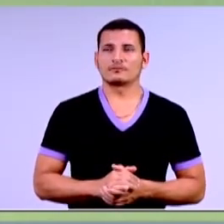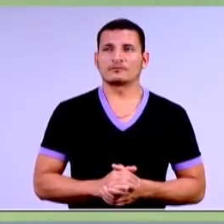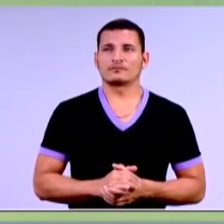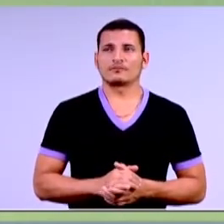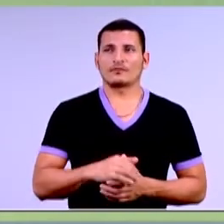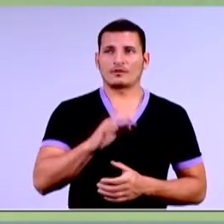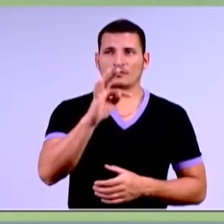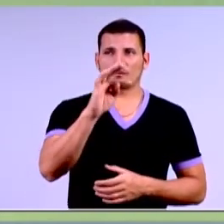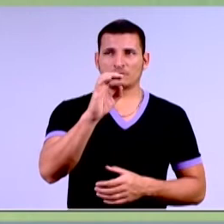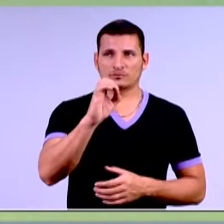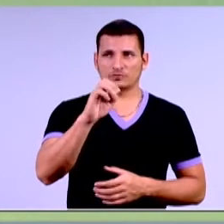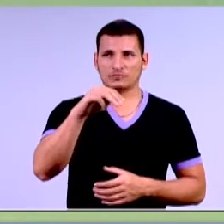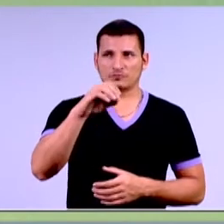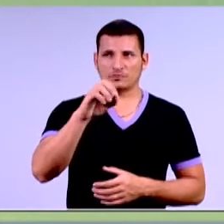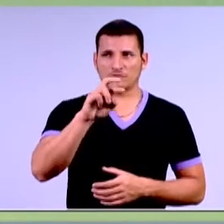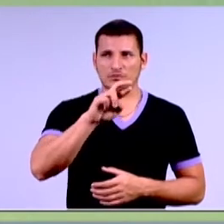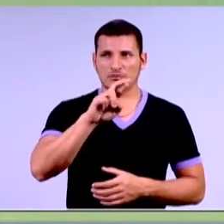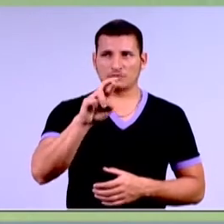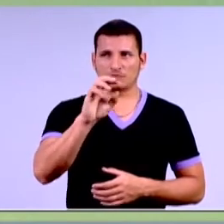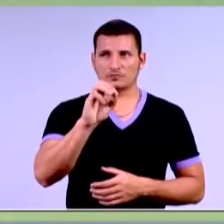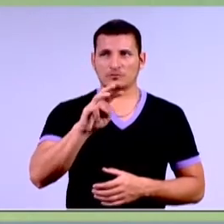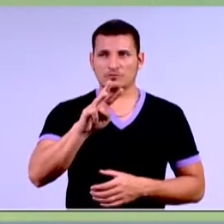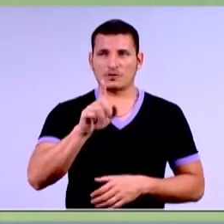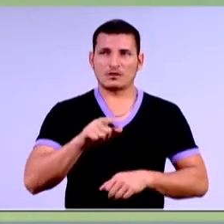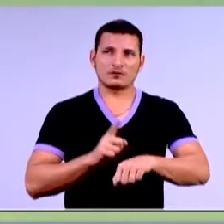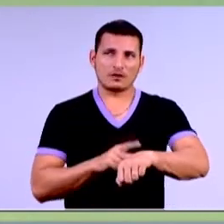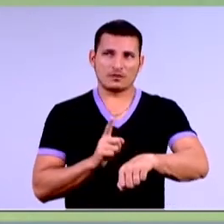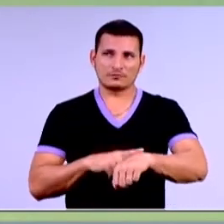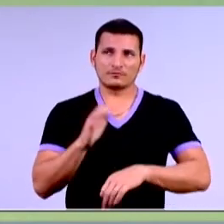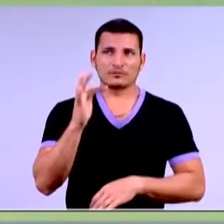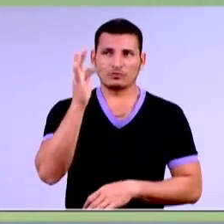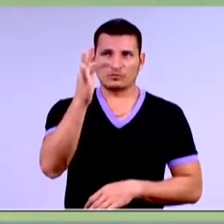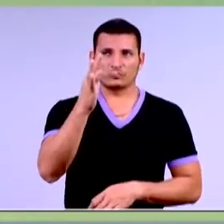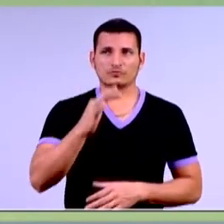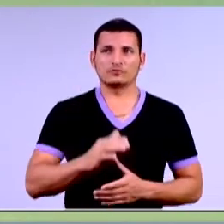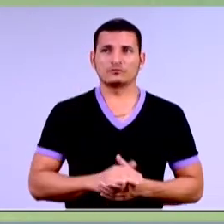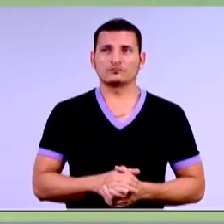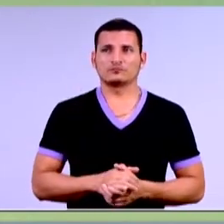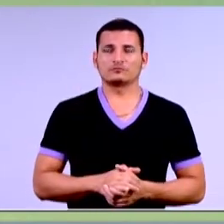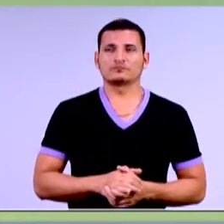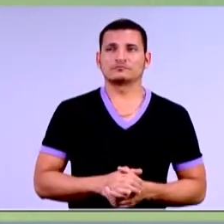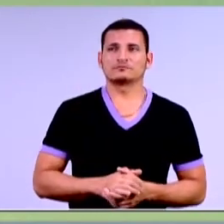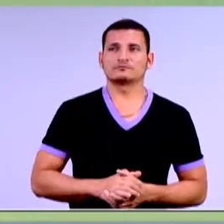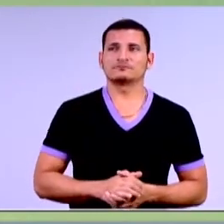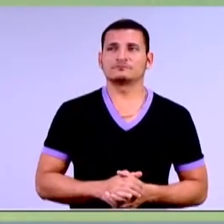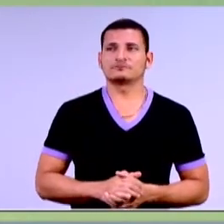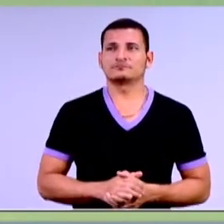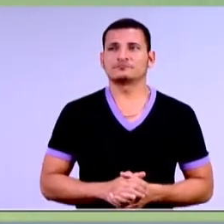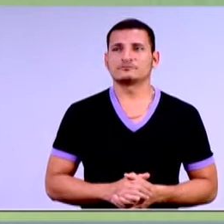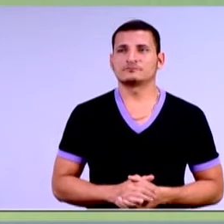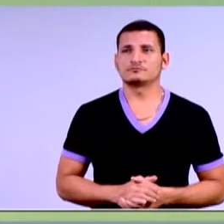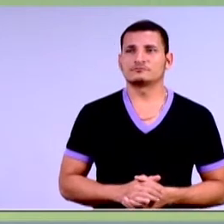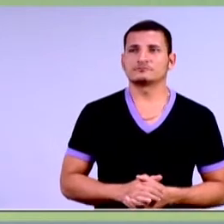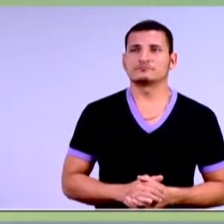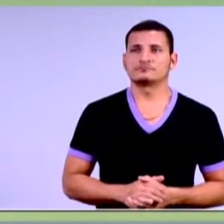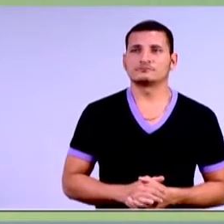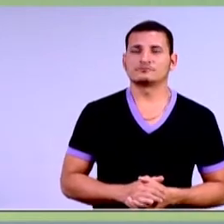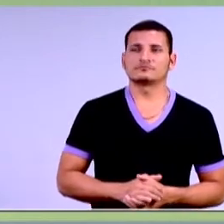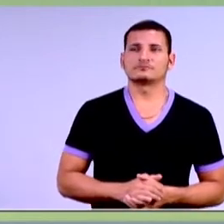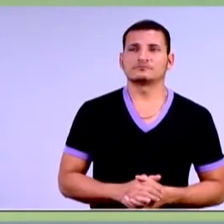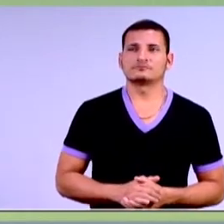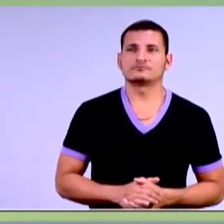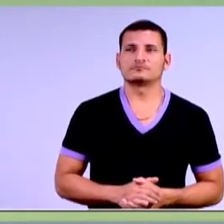significa amanhã vai aparecer sempre outra cio story hardy next